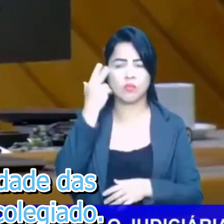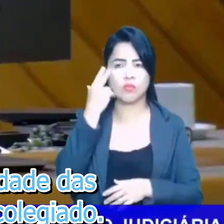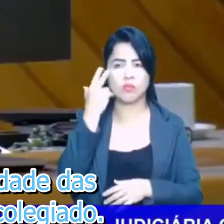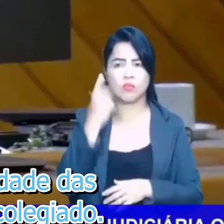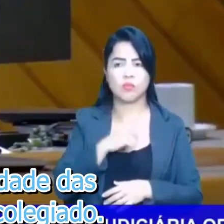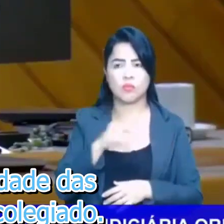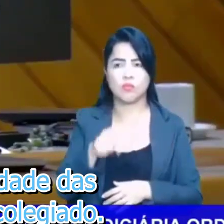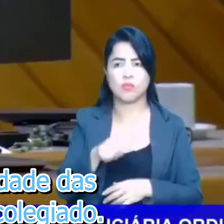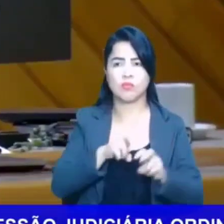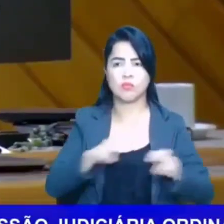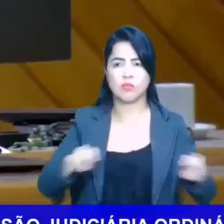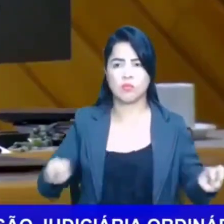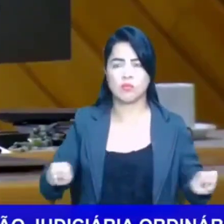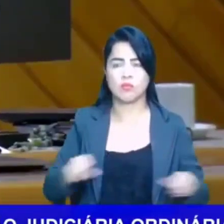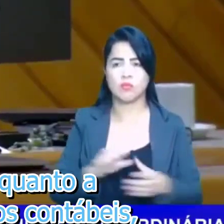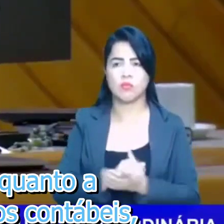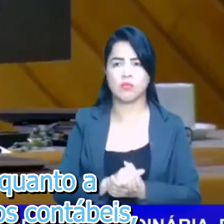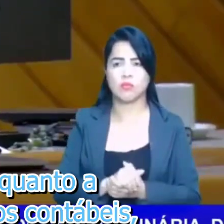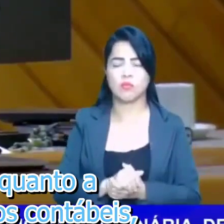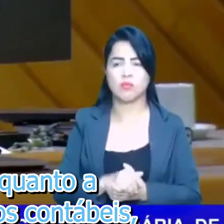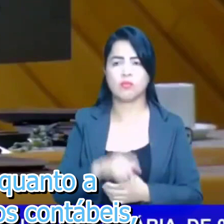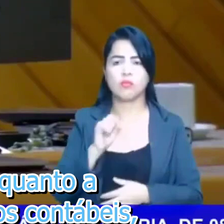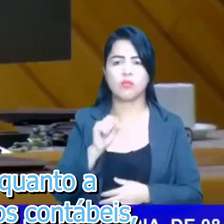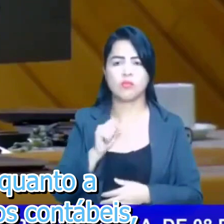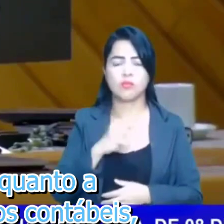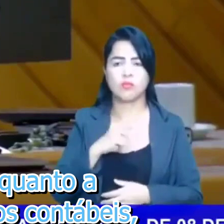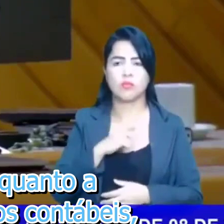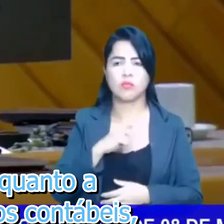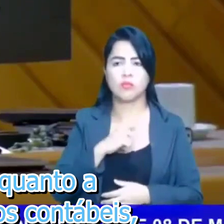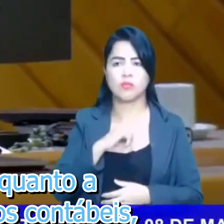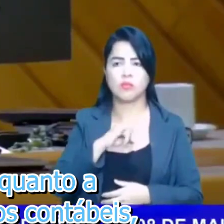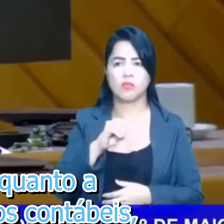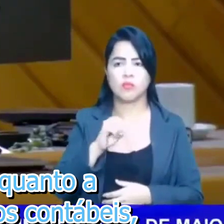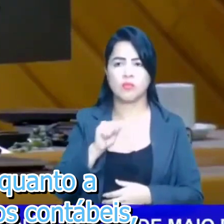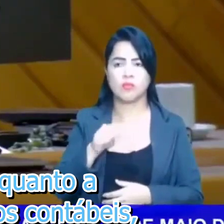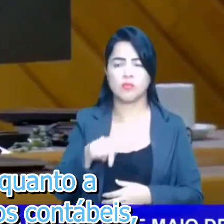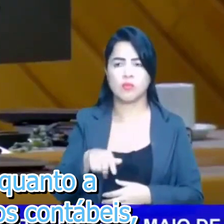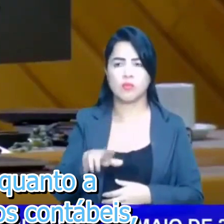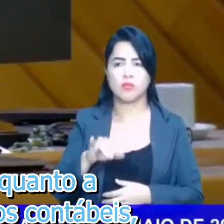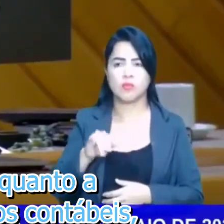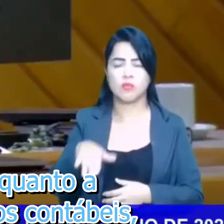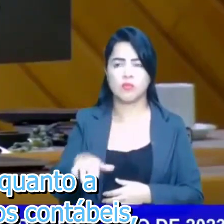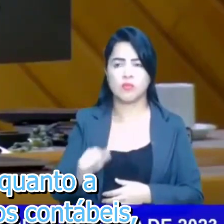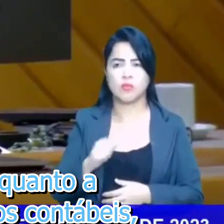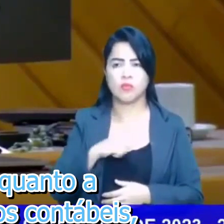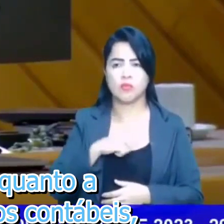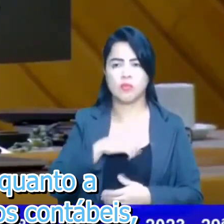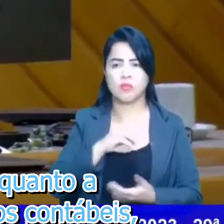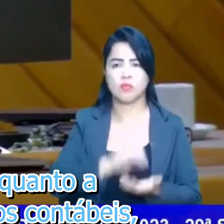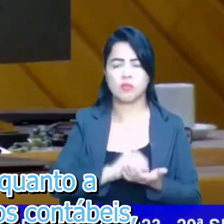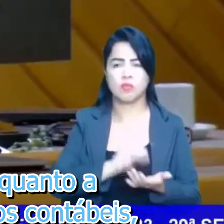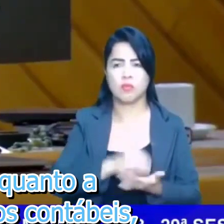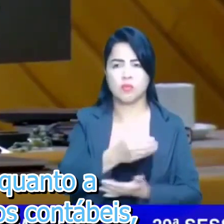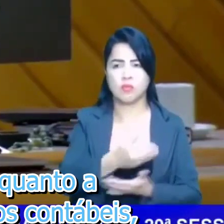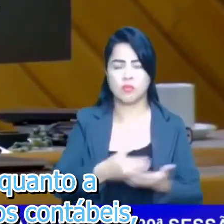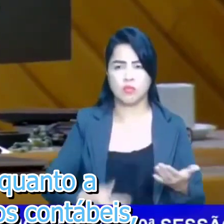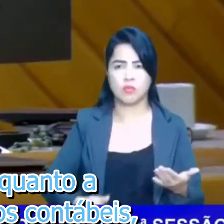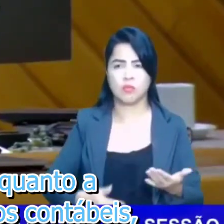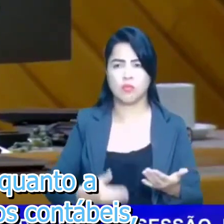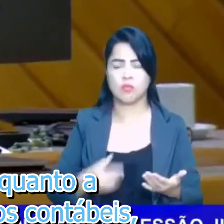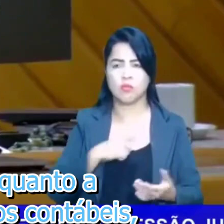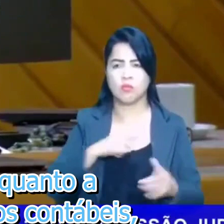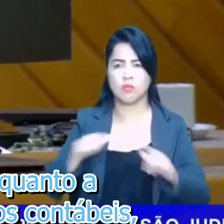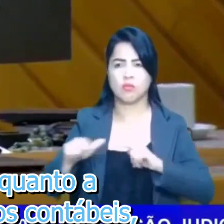desembargador Matias Neto e Paulo Madeira. Imagem se refere direcionada ao à mesa da doutora da Paola, Ramos, que está fazendo quanto à suposta leitura ausência na tela de comprovação computador. Do pagamento